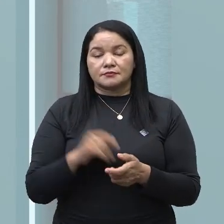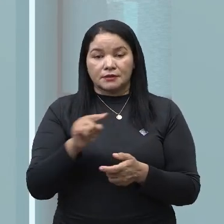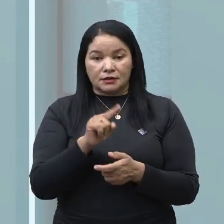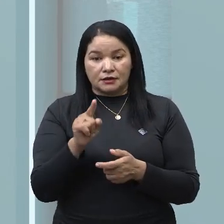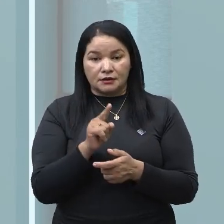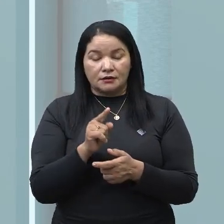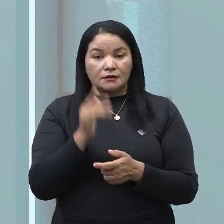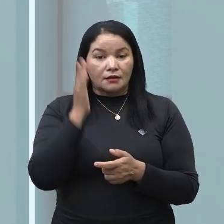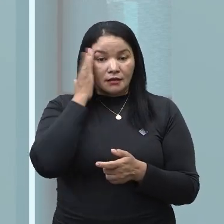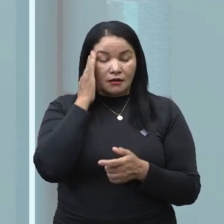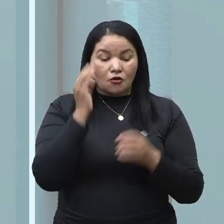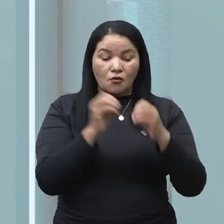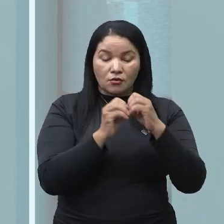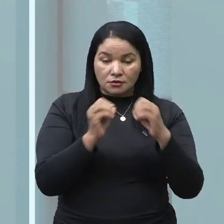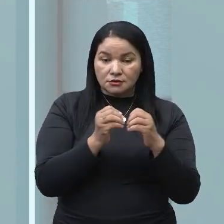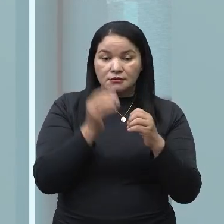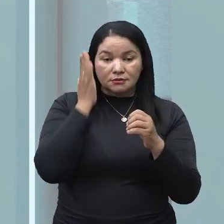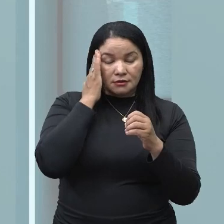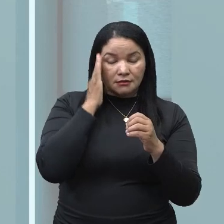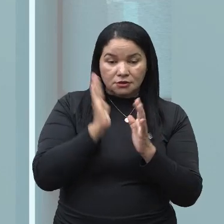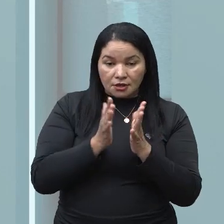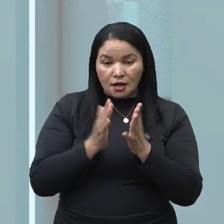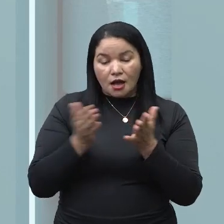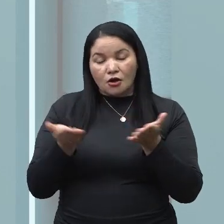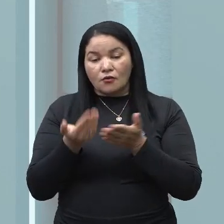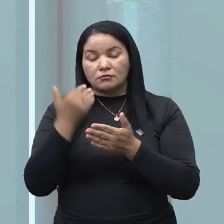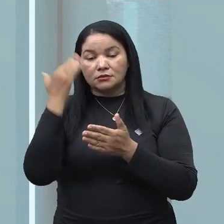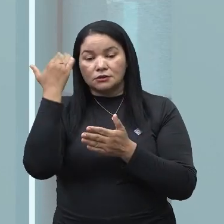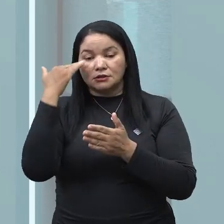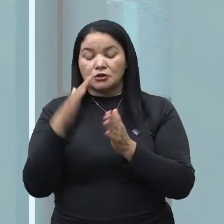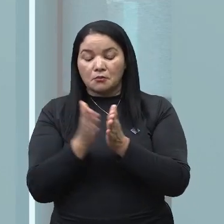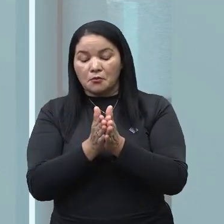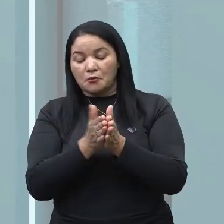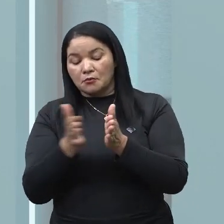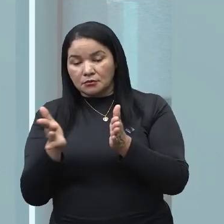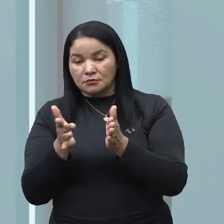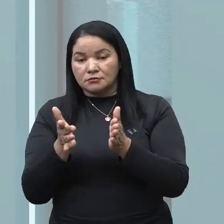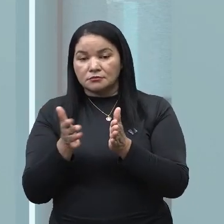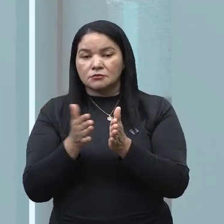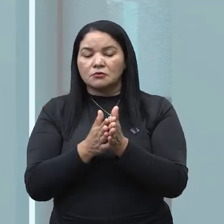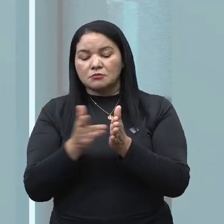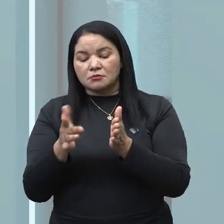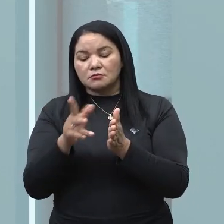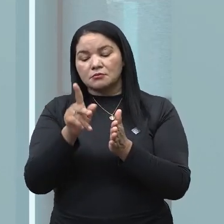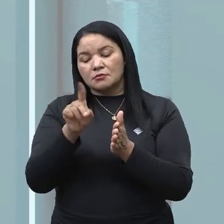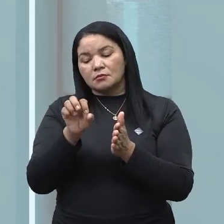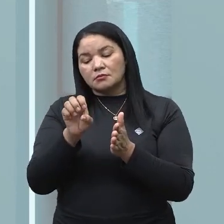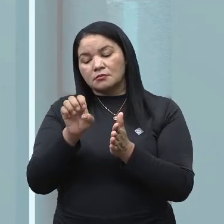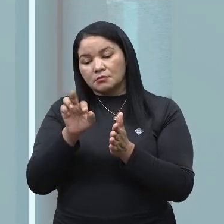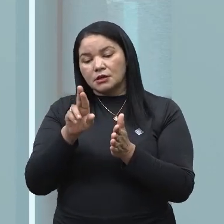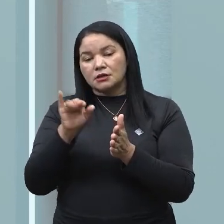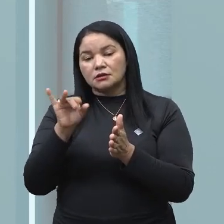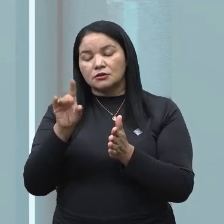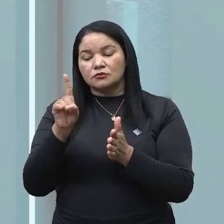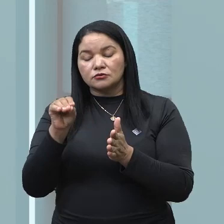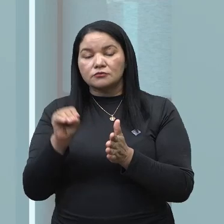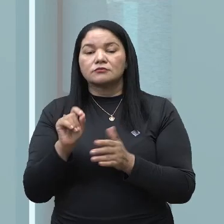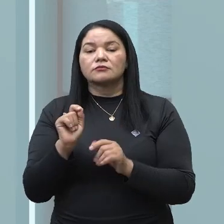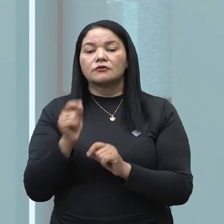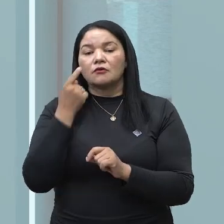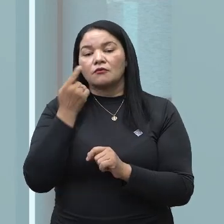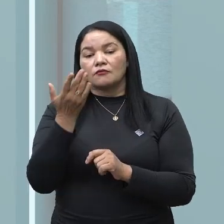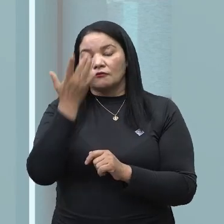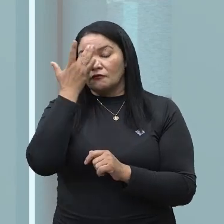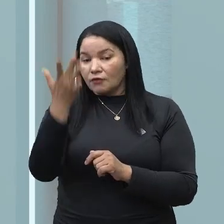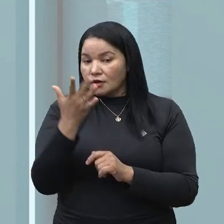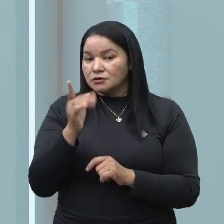que é uma oração, agora nós vamos entender o que é um período. Olha só como vai ficar fácil para você compreender o que é um período. Já